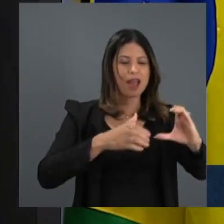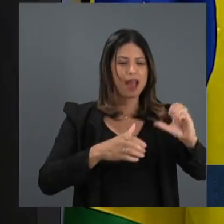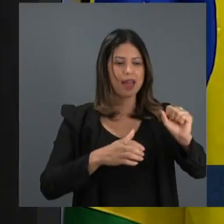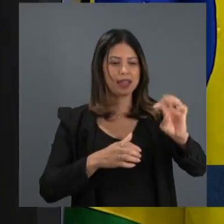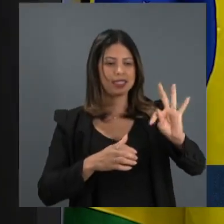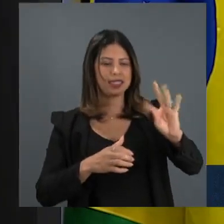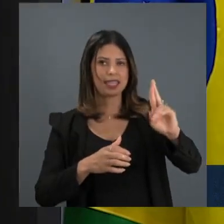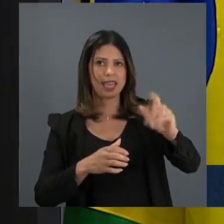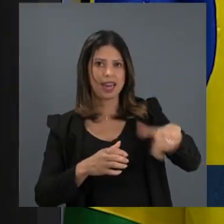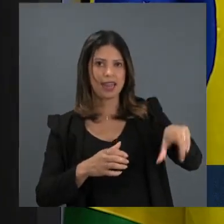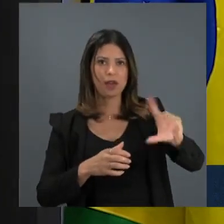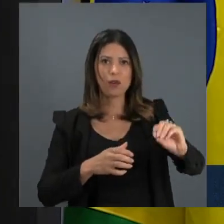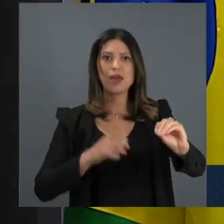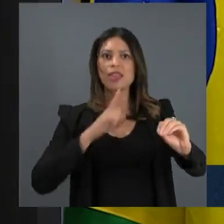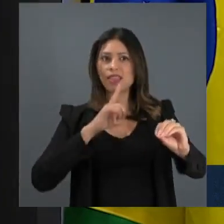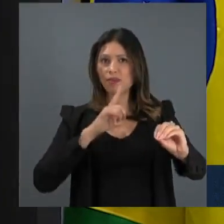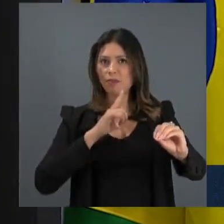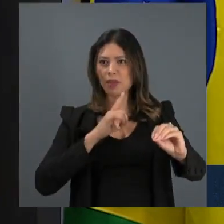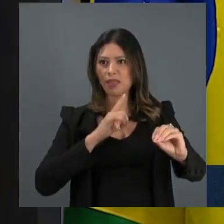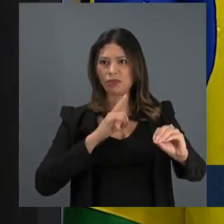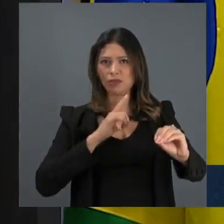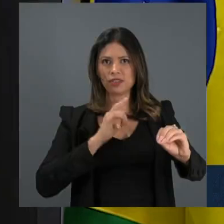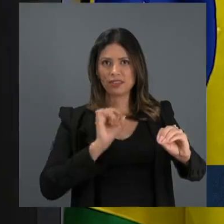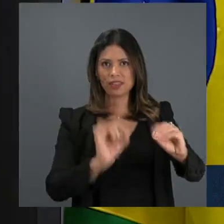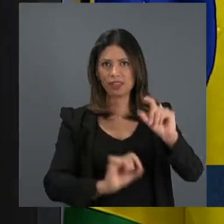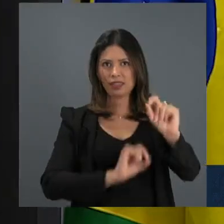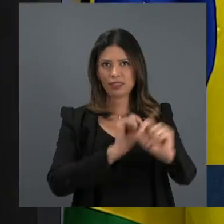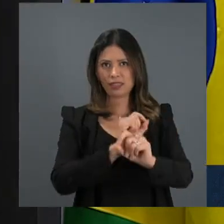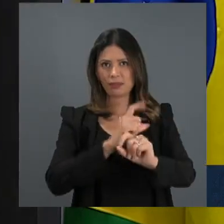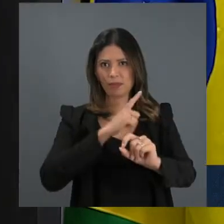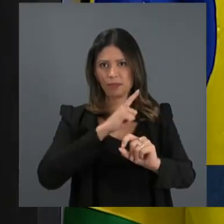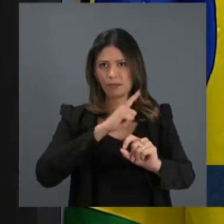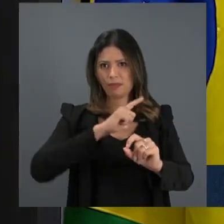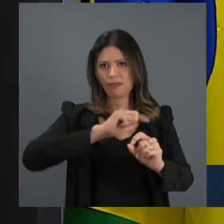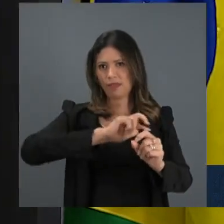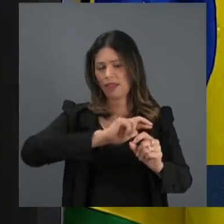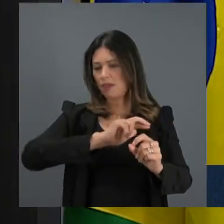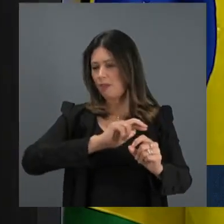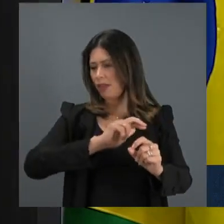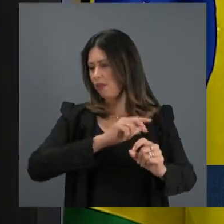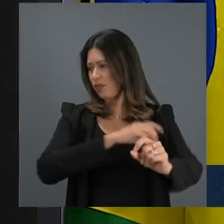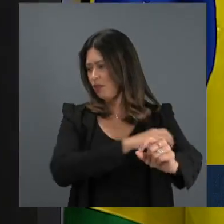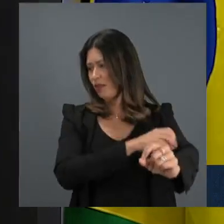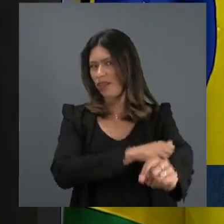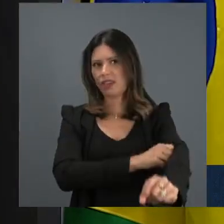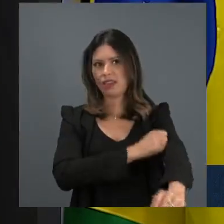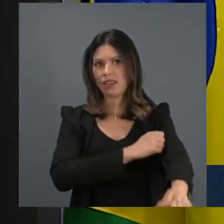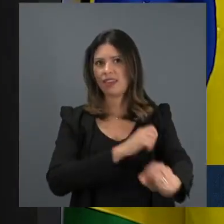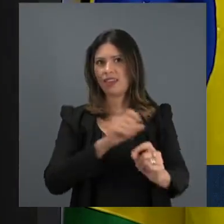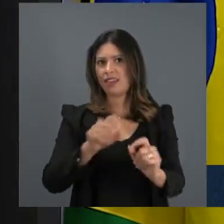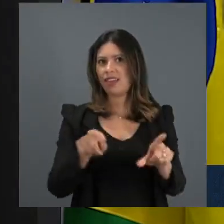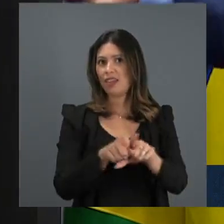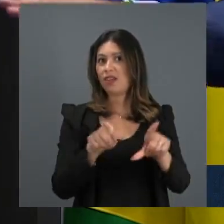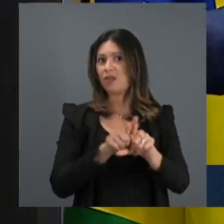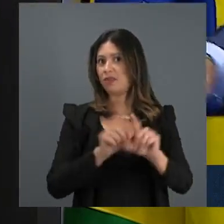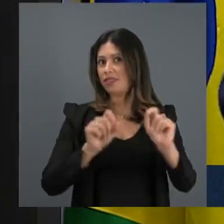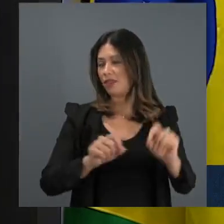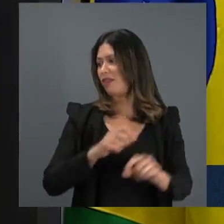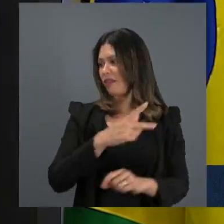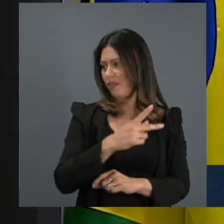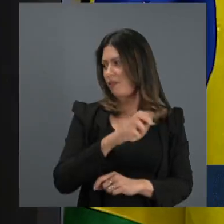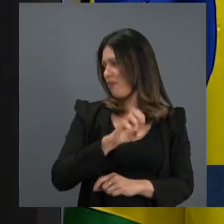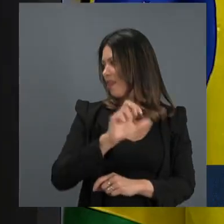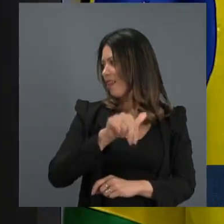E nos pênaltis, o Fortaleza conseguiu a vitória. E o interessante é porque é uma sina que